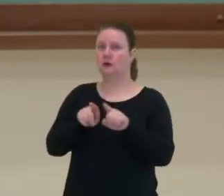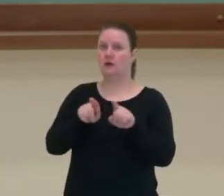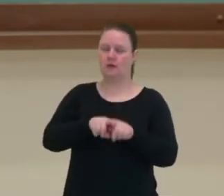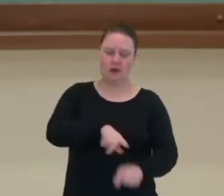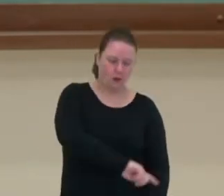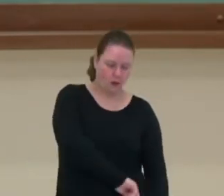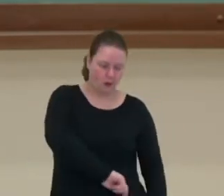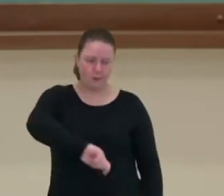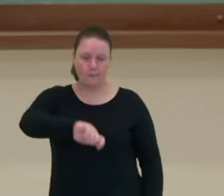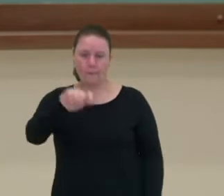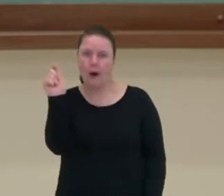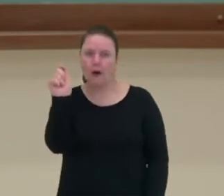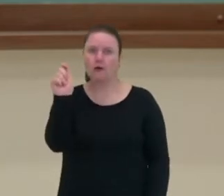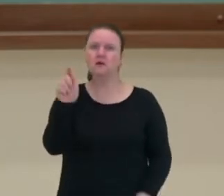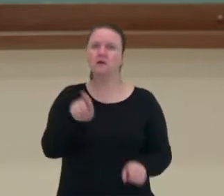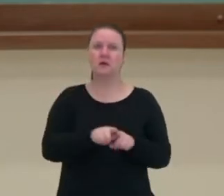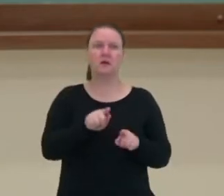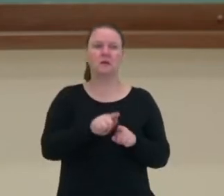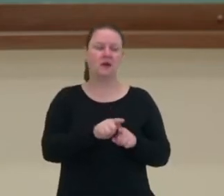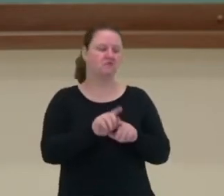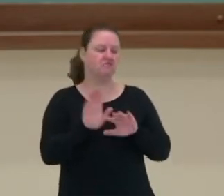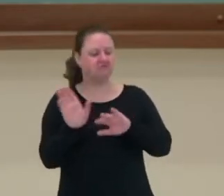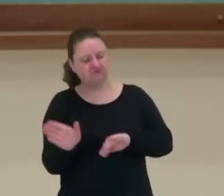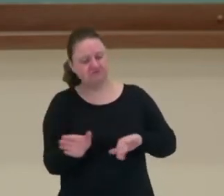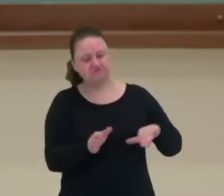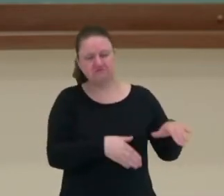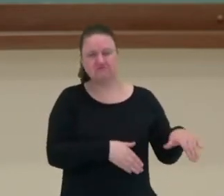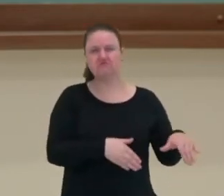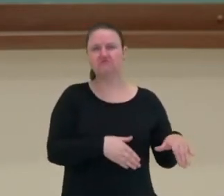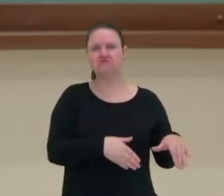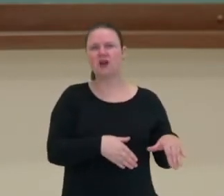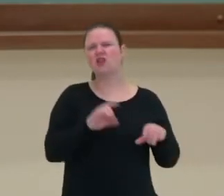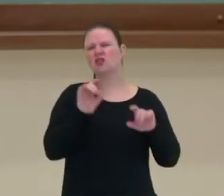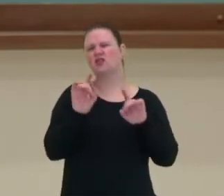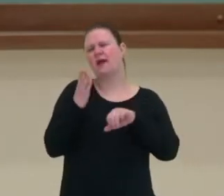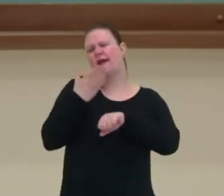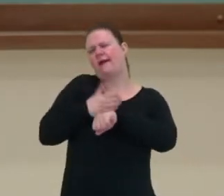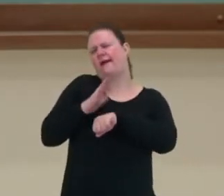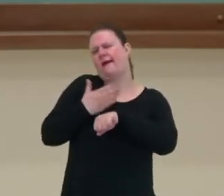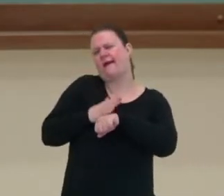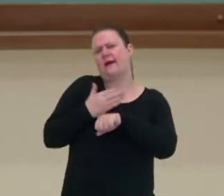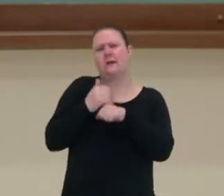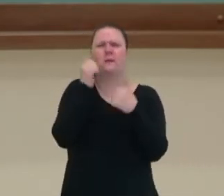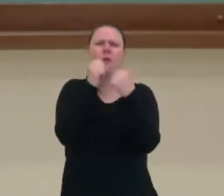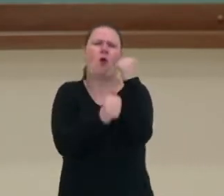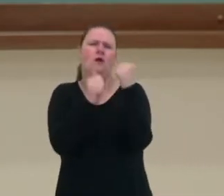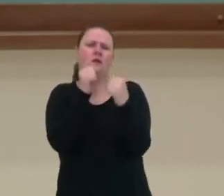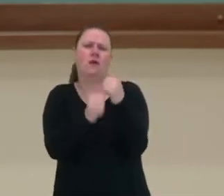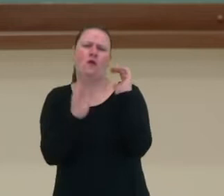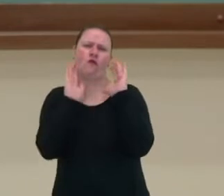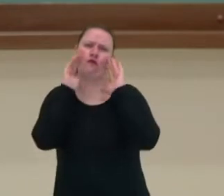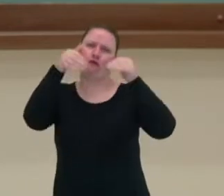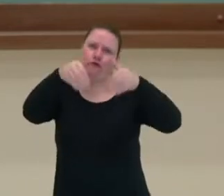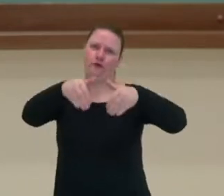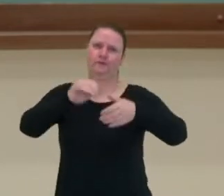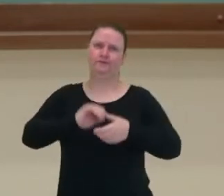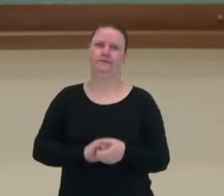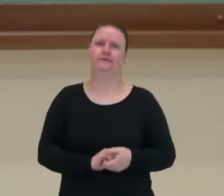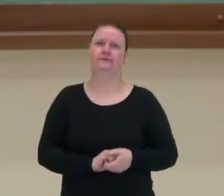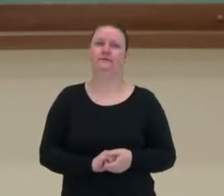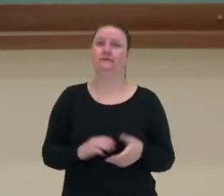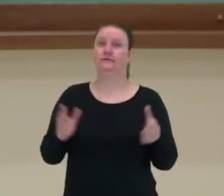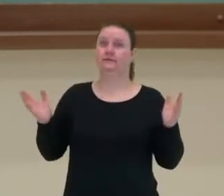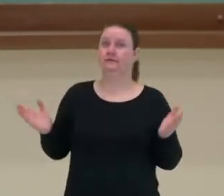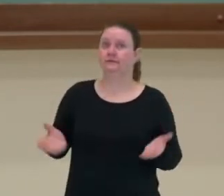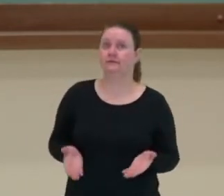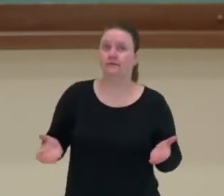espadas, por exemplo, né, ele acabou se tornando um esporte, virou uma atividade esportiva. Então, o que nós temos